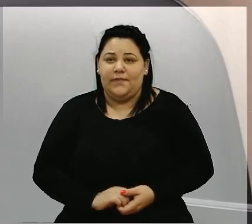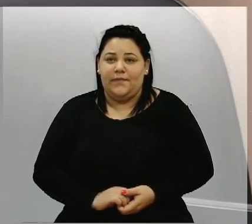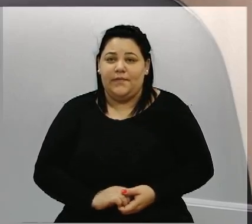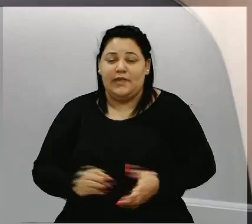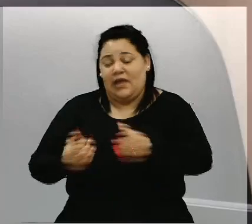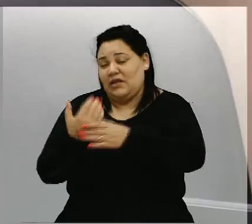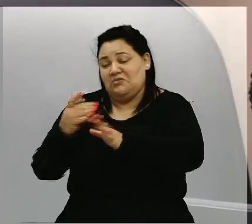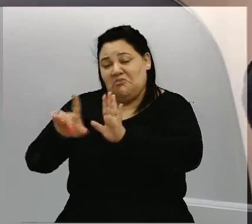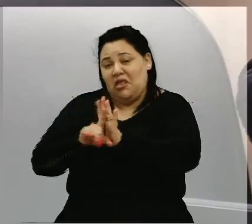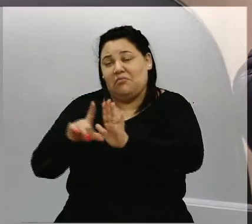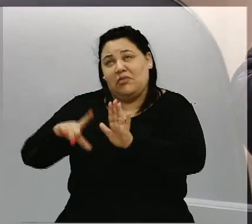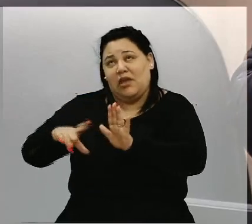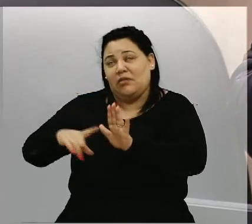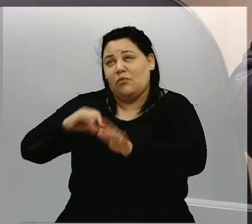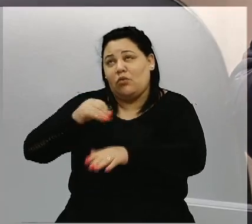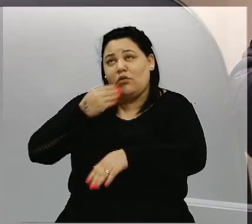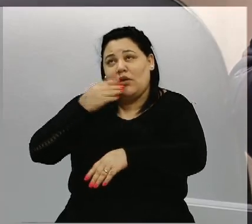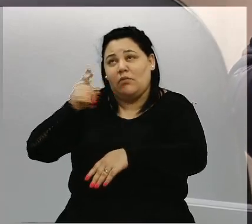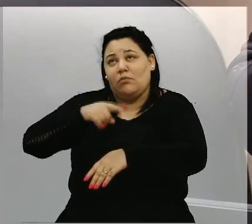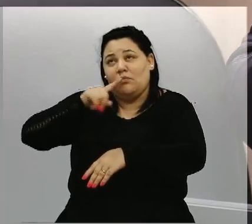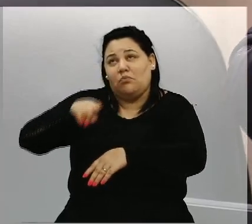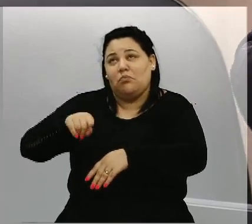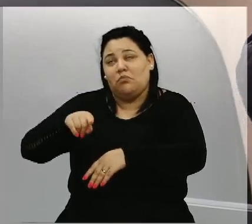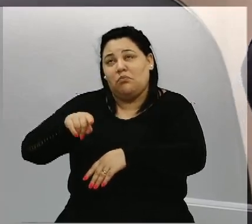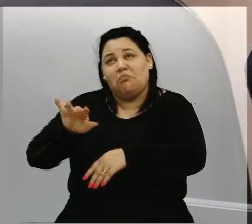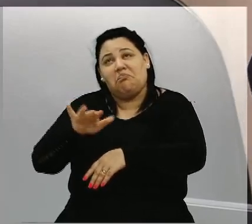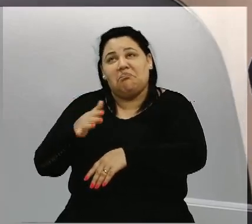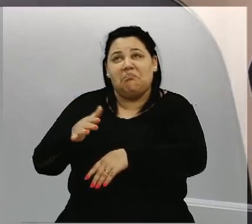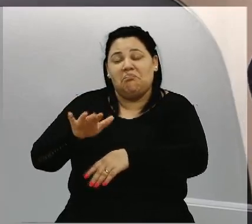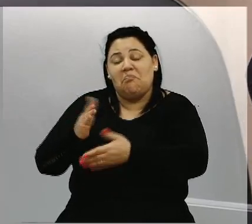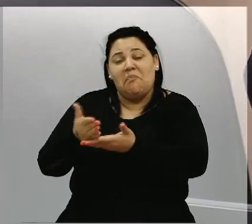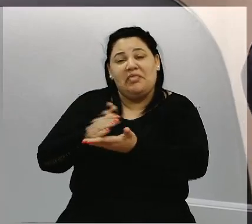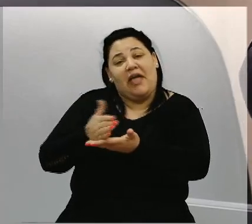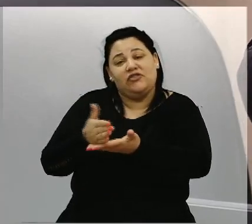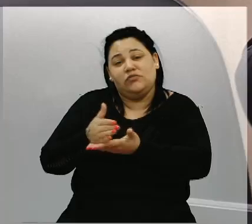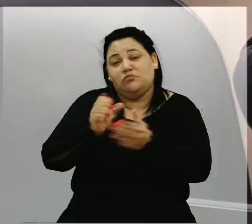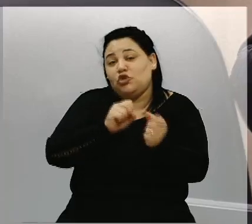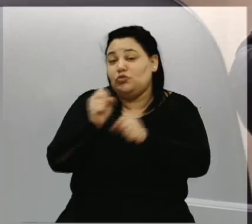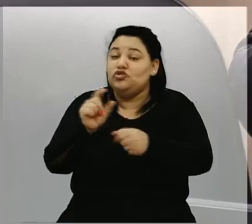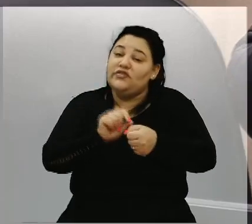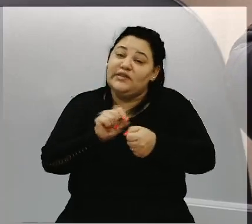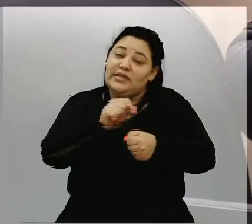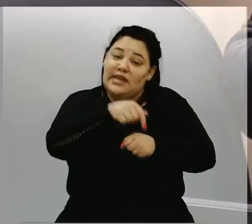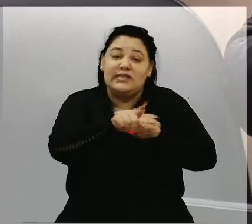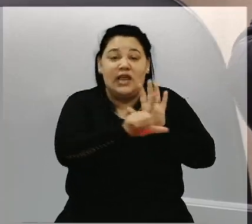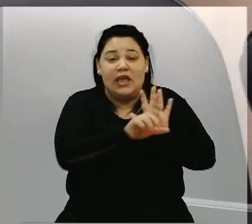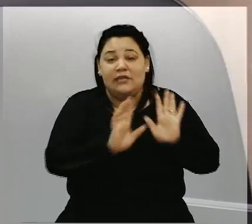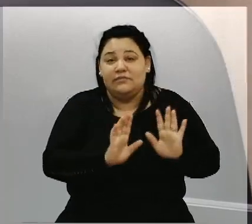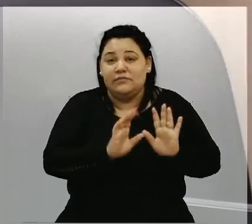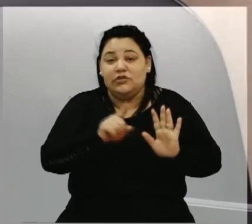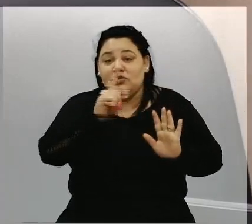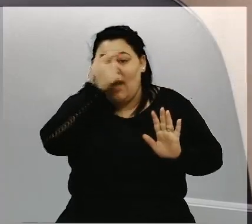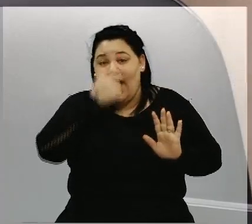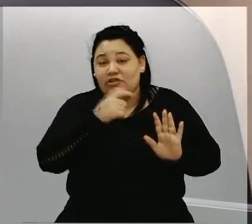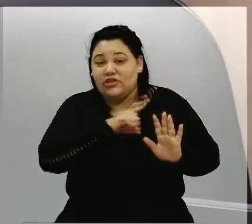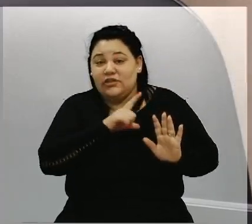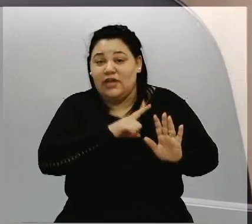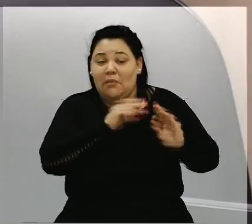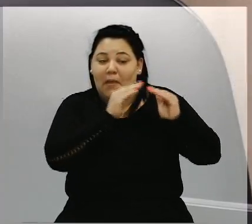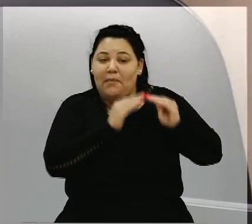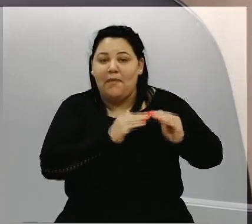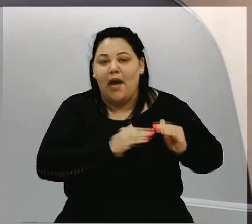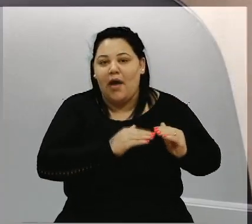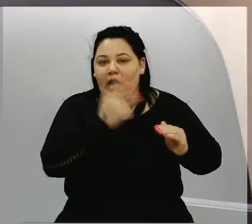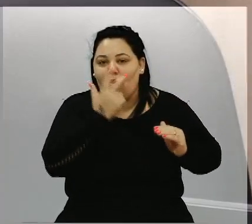existe a possibilidade do veto parcial, que poderia ter sido feito nesse caso. Se acha que tem coisas iguais,